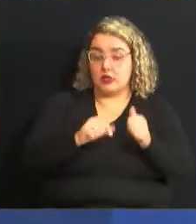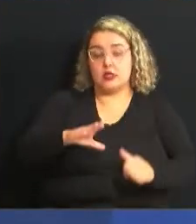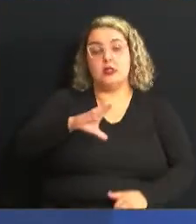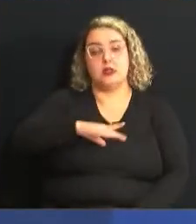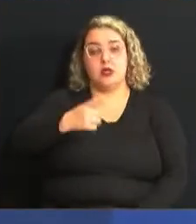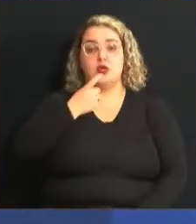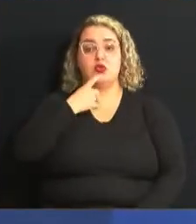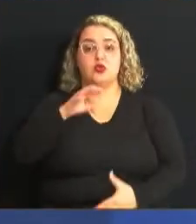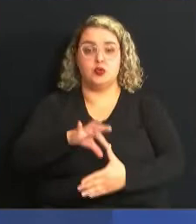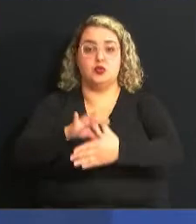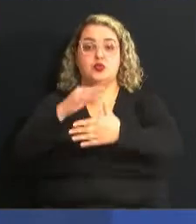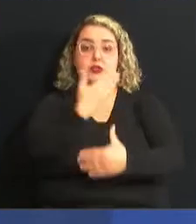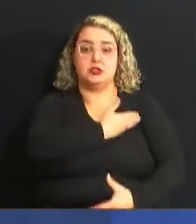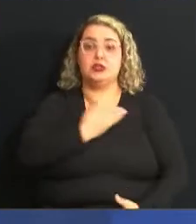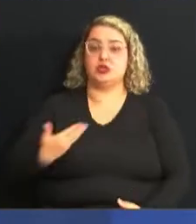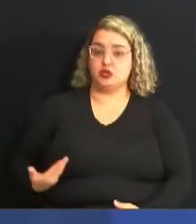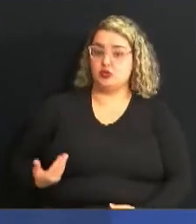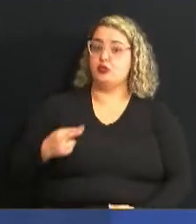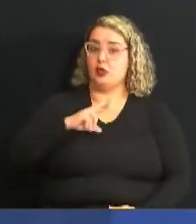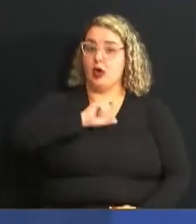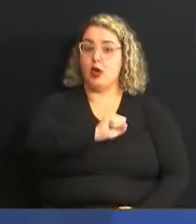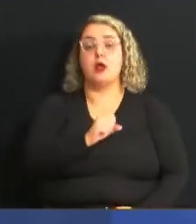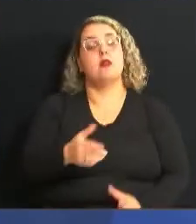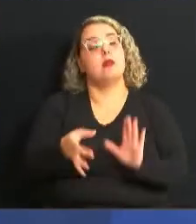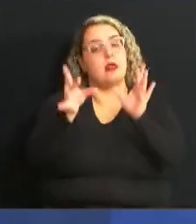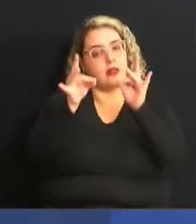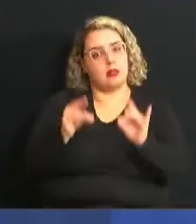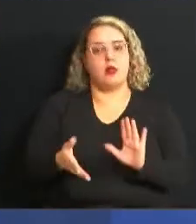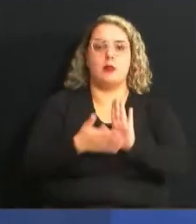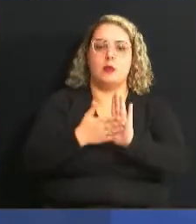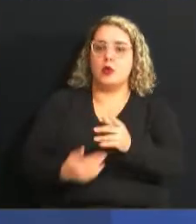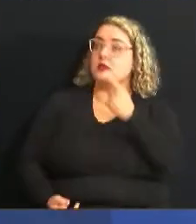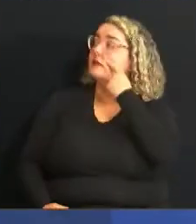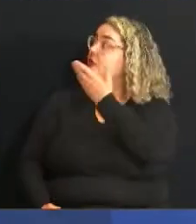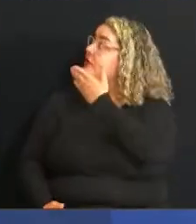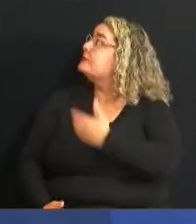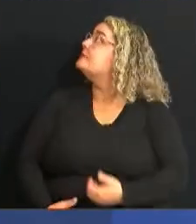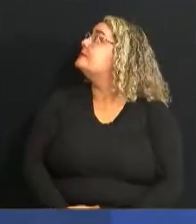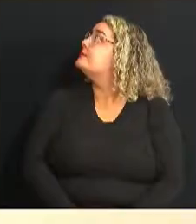de governo na Câmara detalhou a proposta.